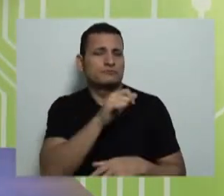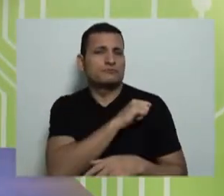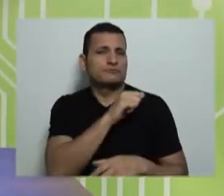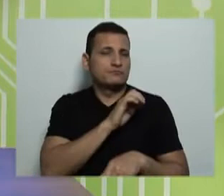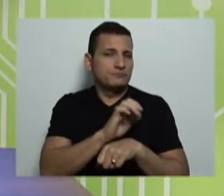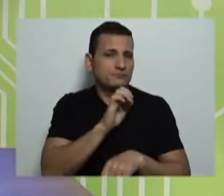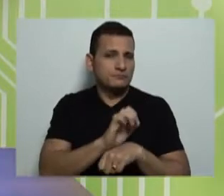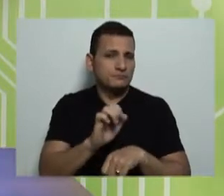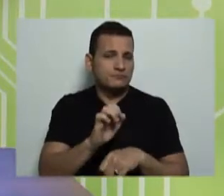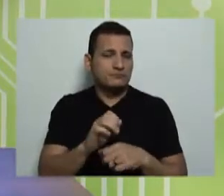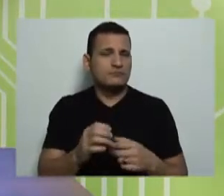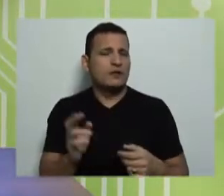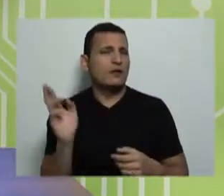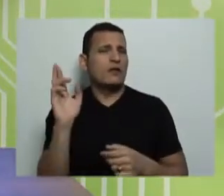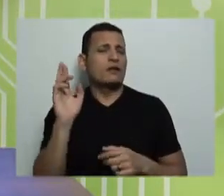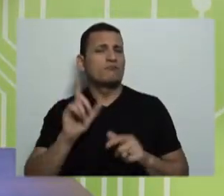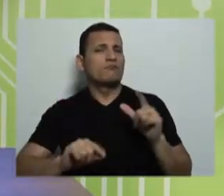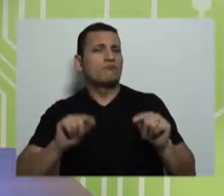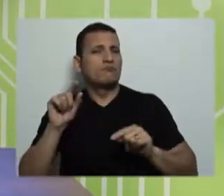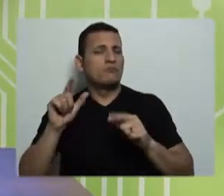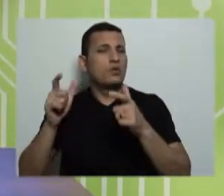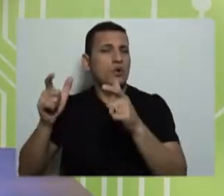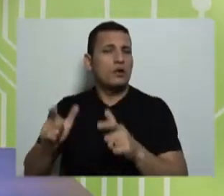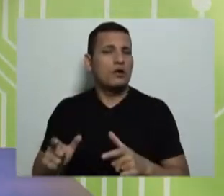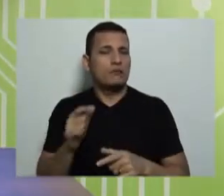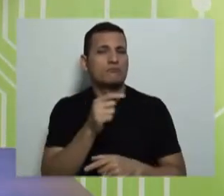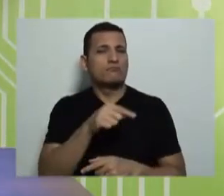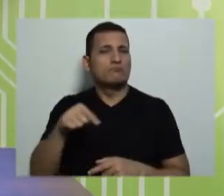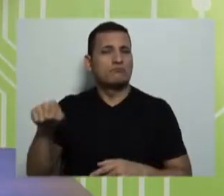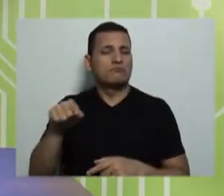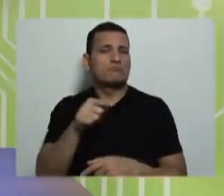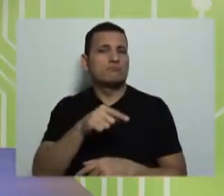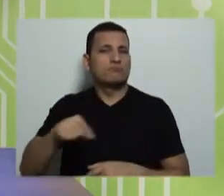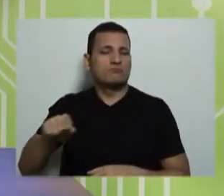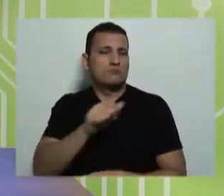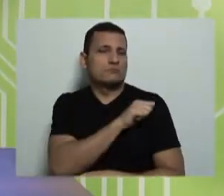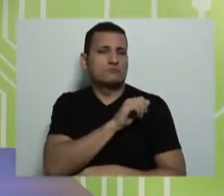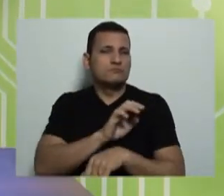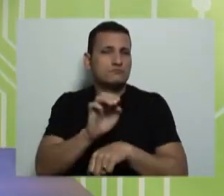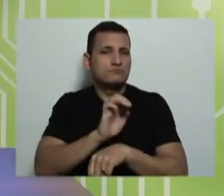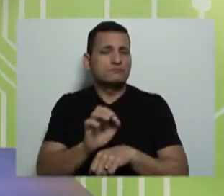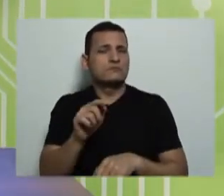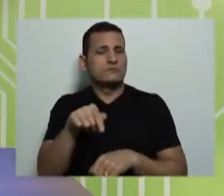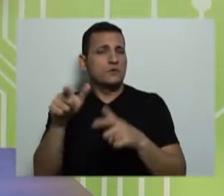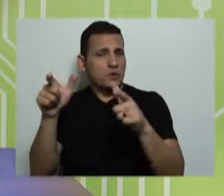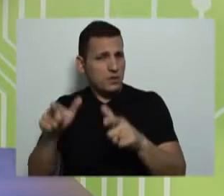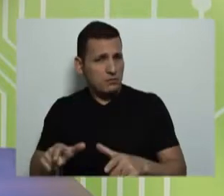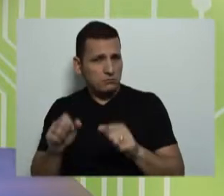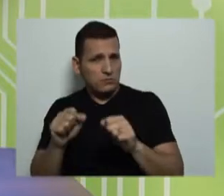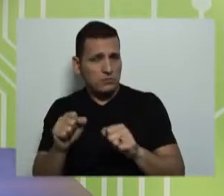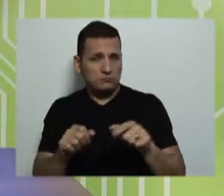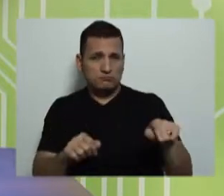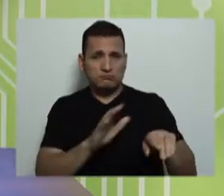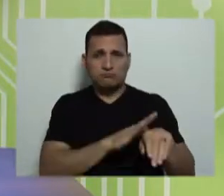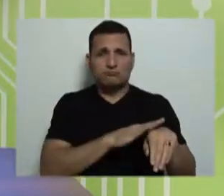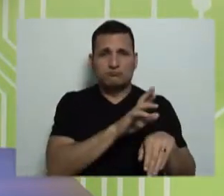estagiar? Quem que vai selecionar o local onde esses alunos vão estagiar? Esse local ele pode ser selecionado tanto pelo